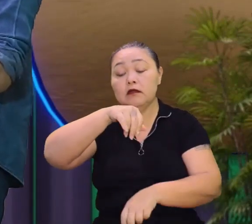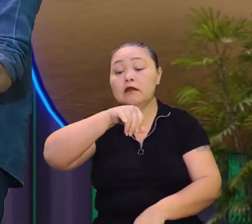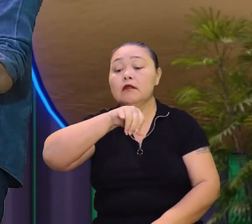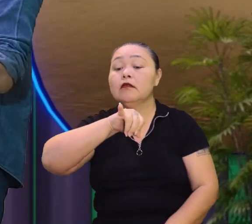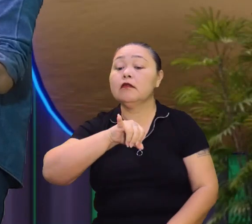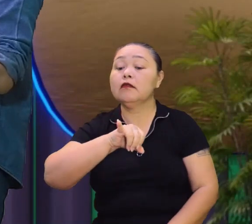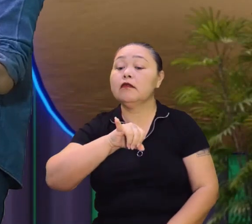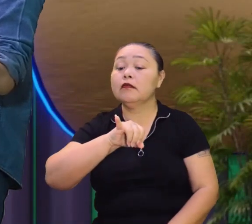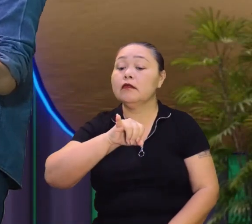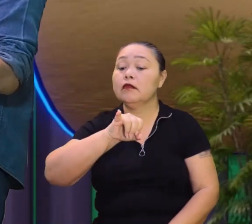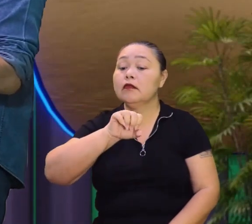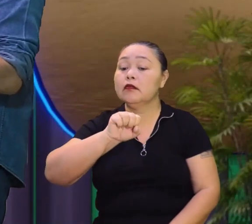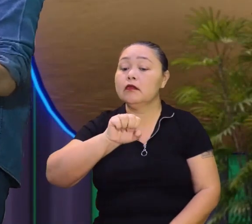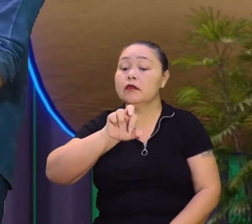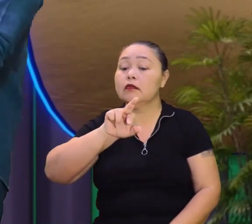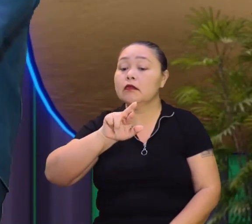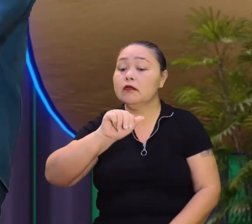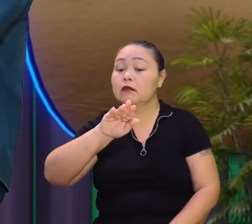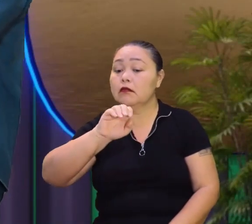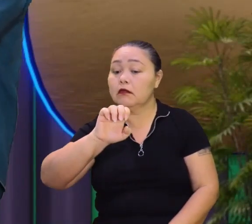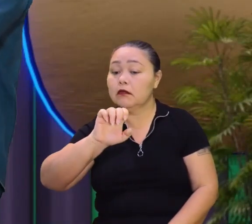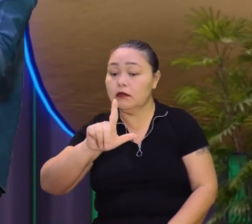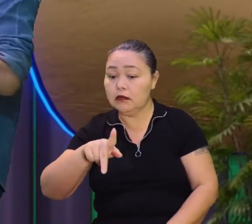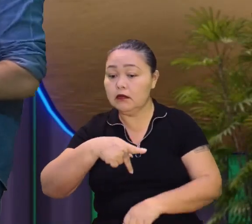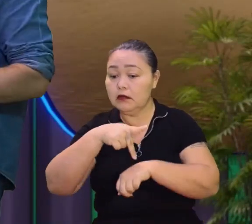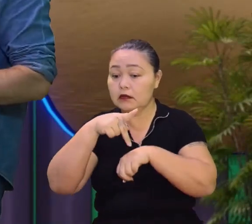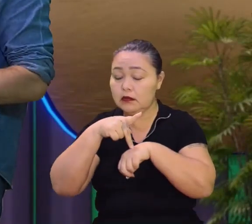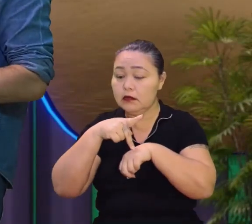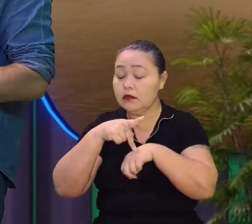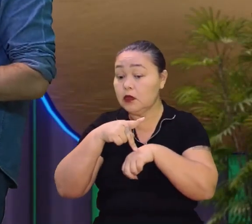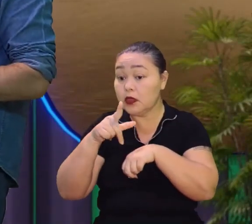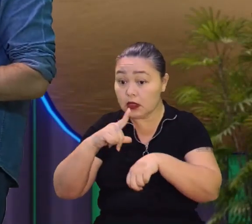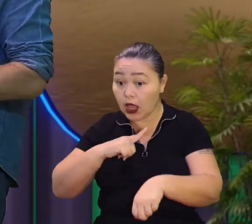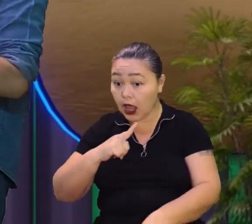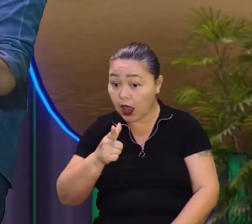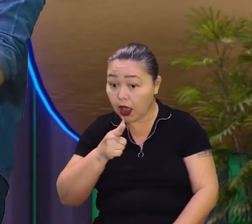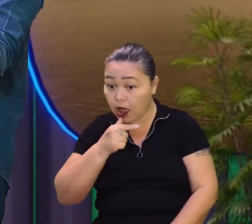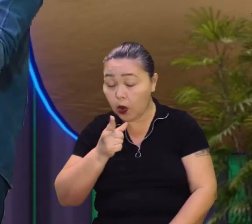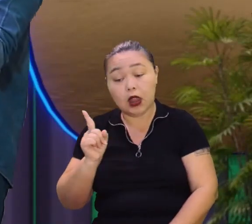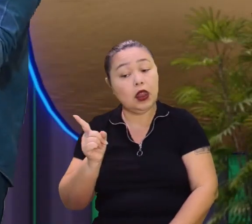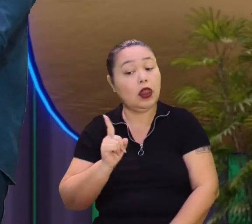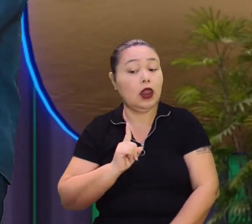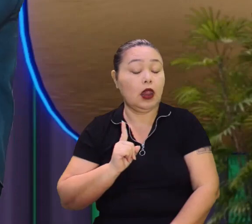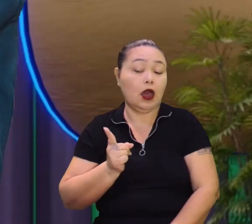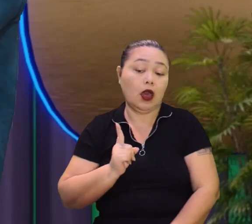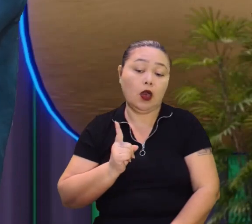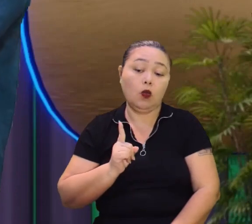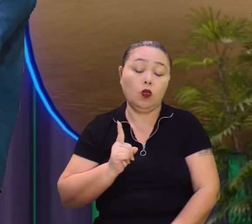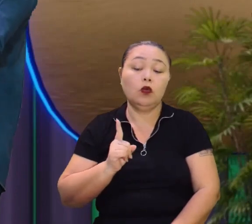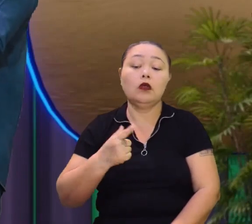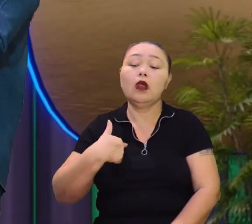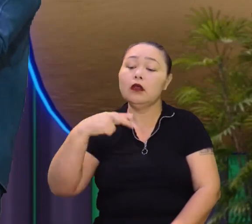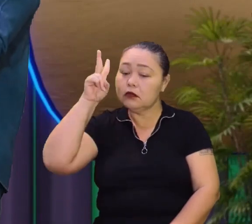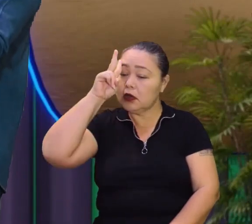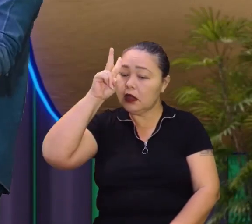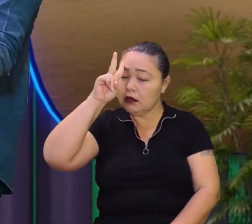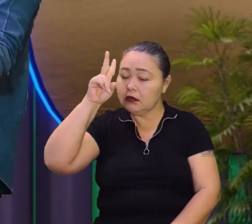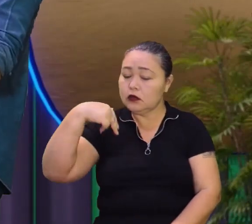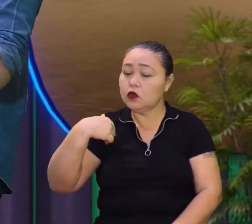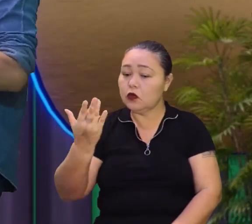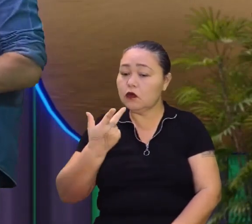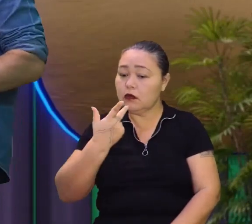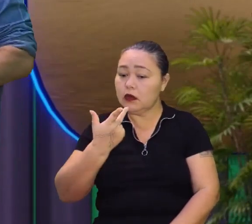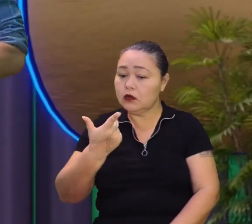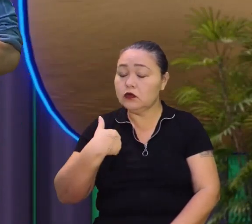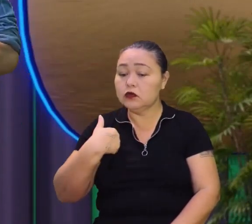disponibilidade de água? Não. Lembra que a gente começou falando na aula sobre o valor que a gente dá à